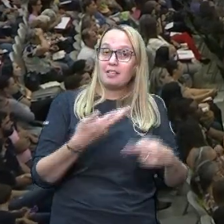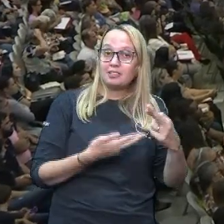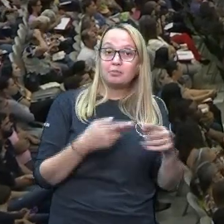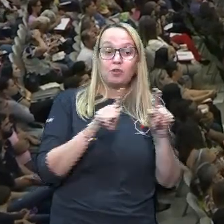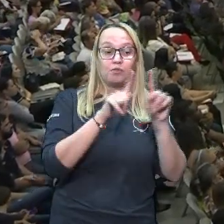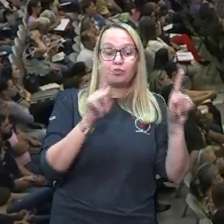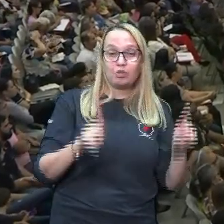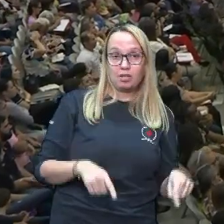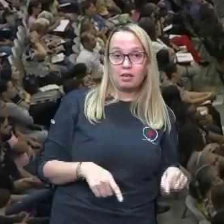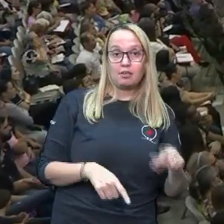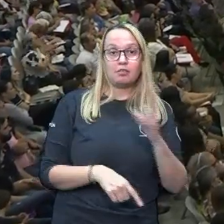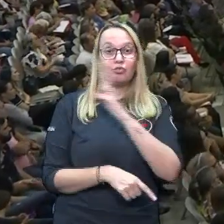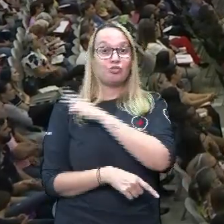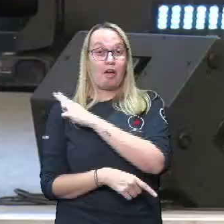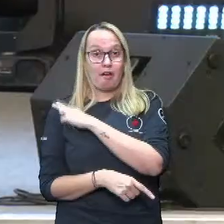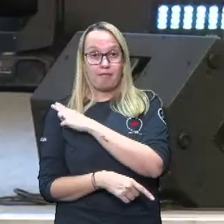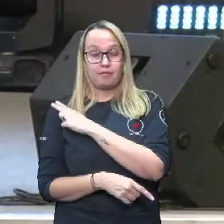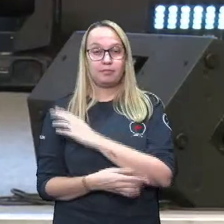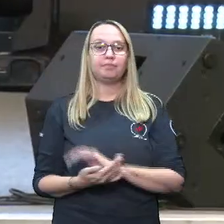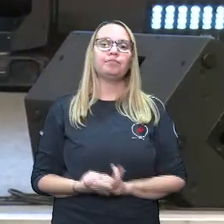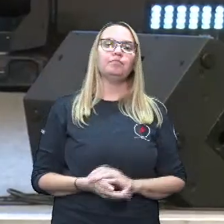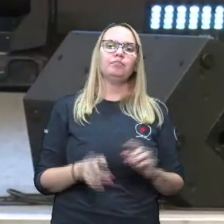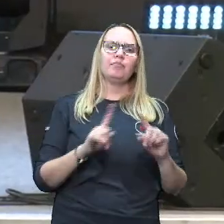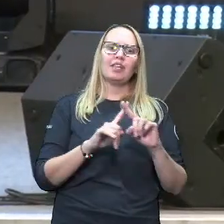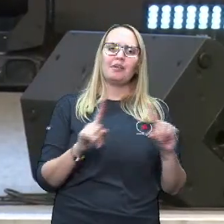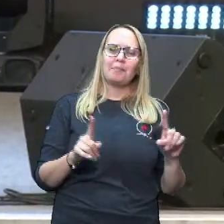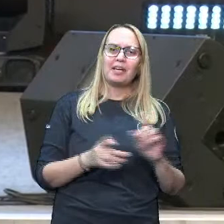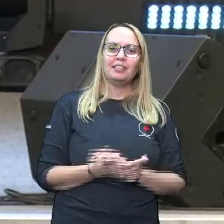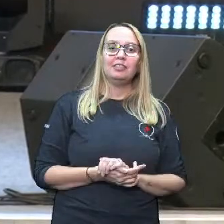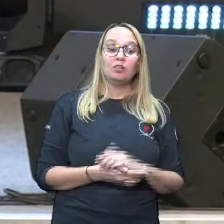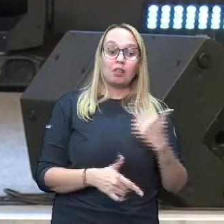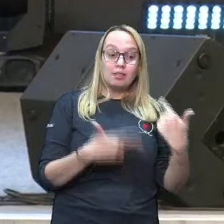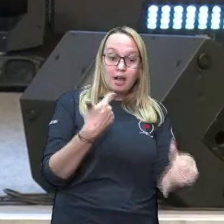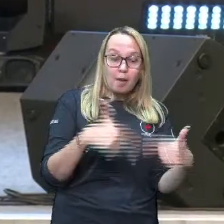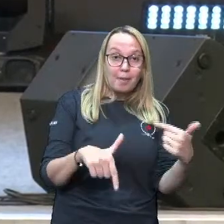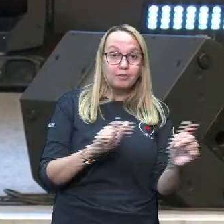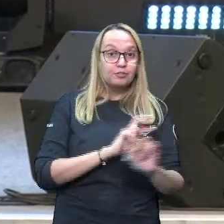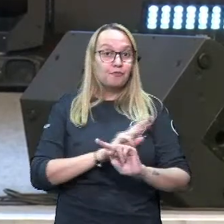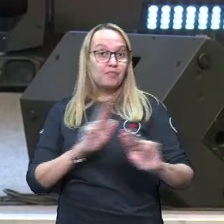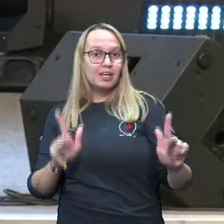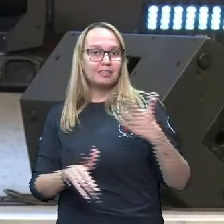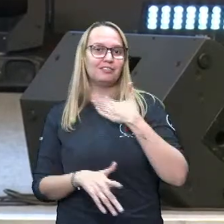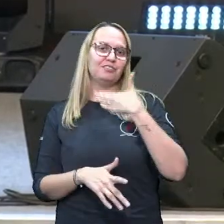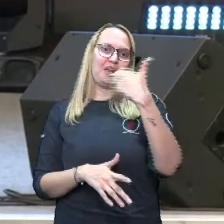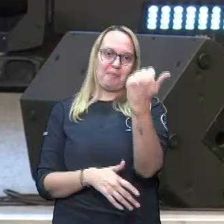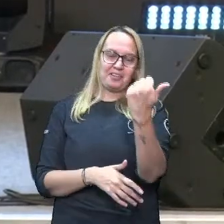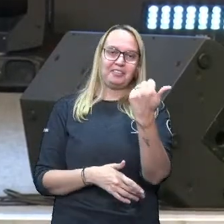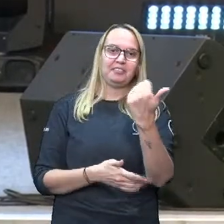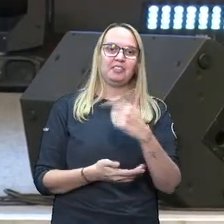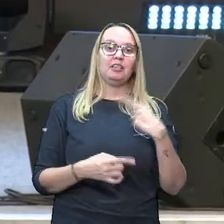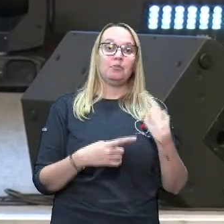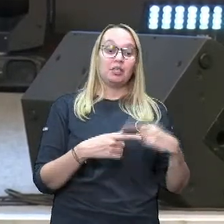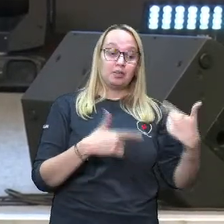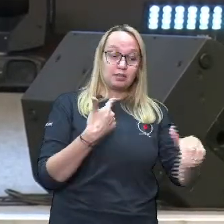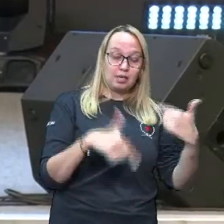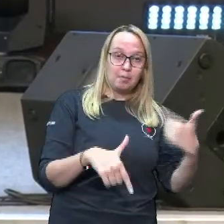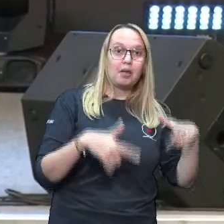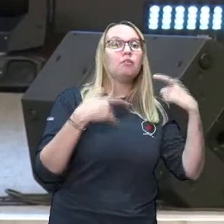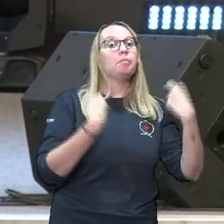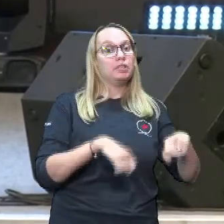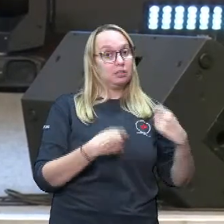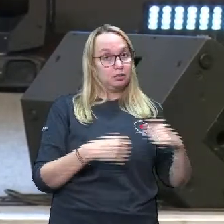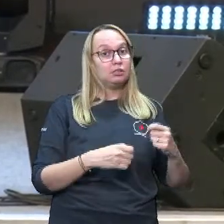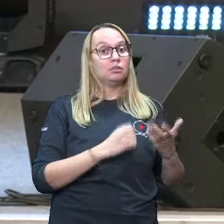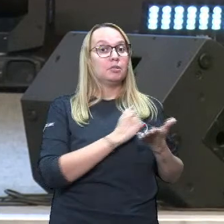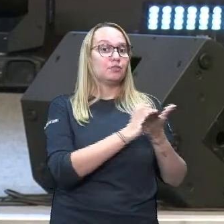funcionário e chefe. Só que um emprego é diferente de um chamado. Porque um emprego é o que você faz para se sustentar. O